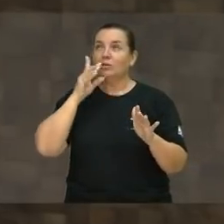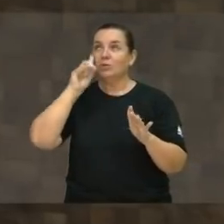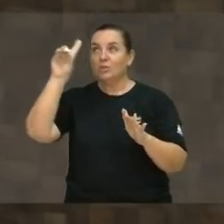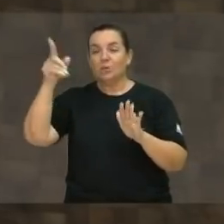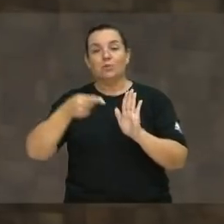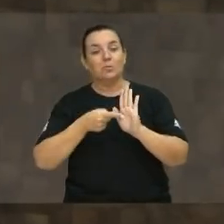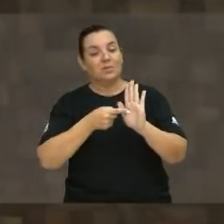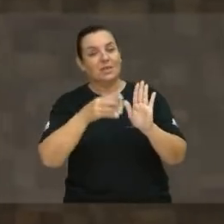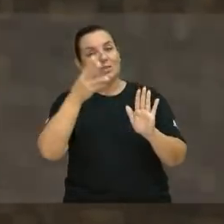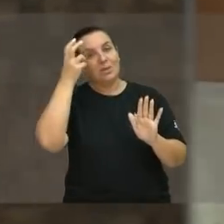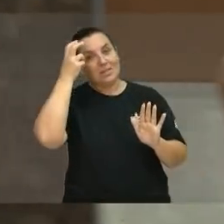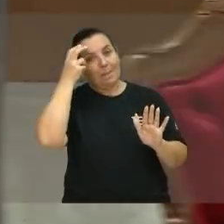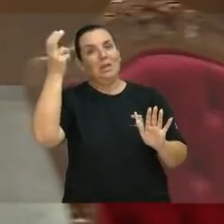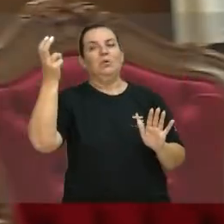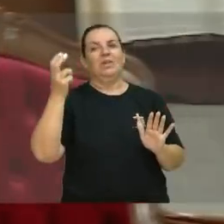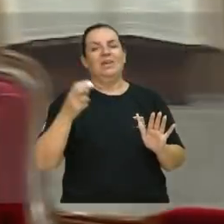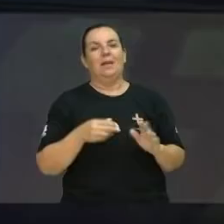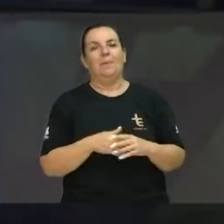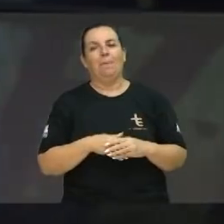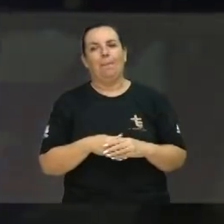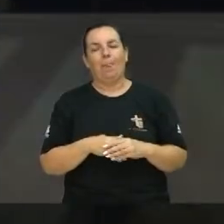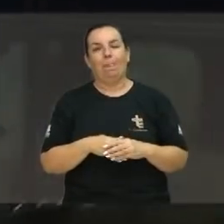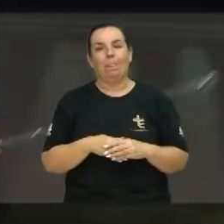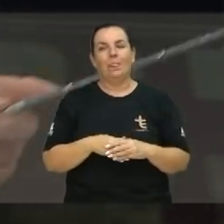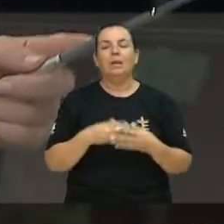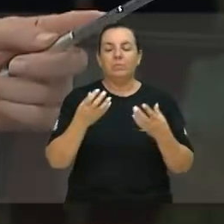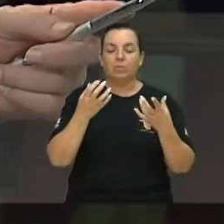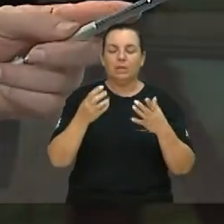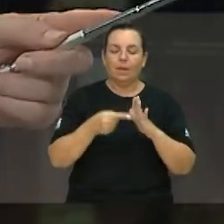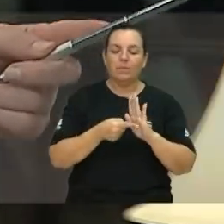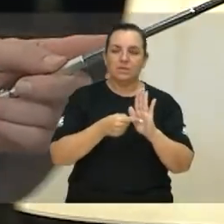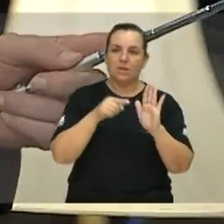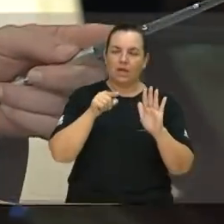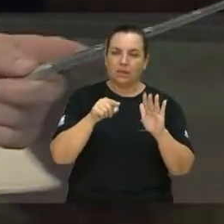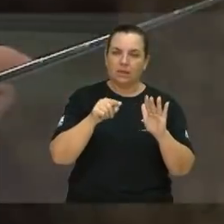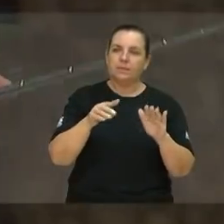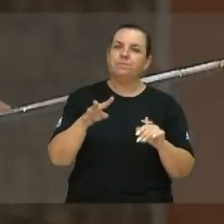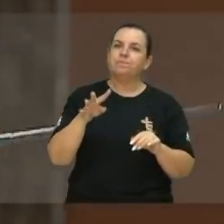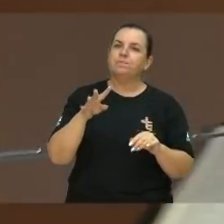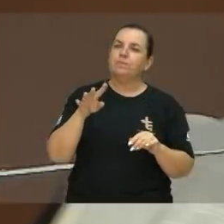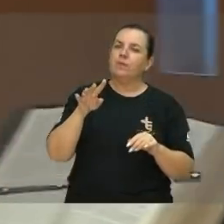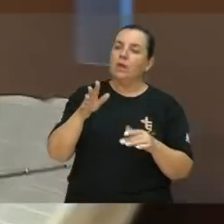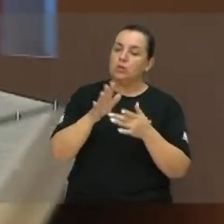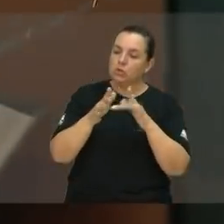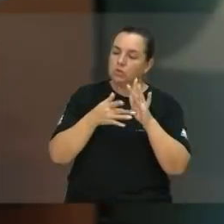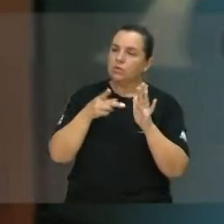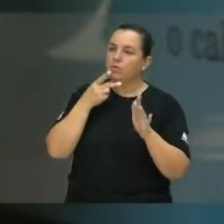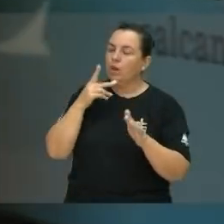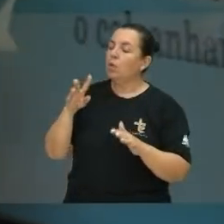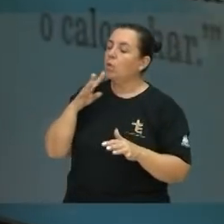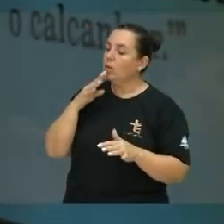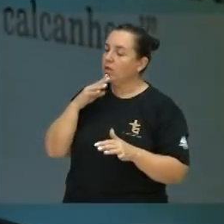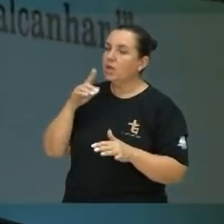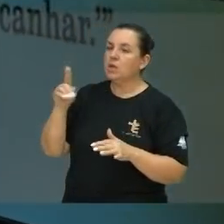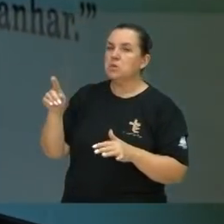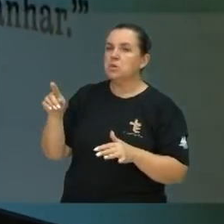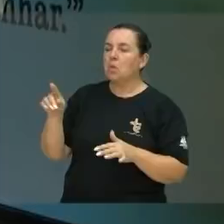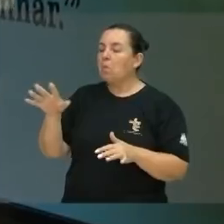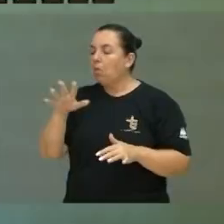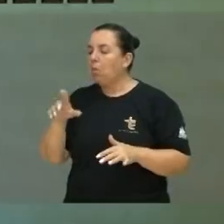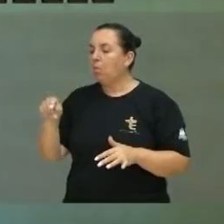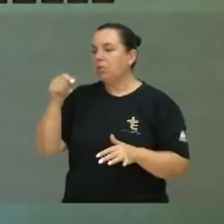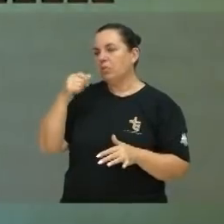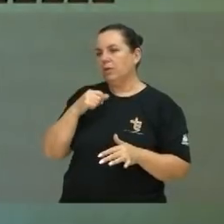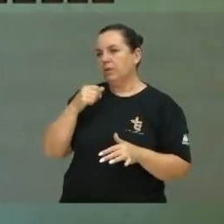sabedoria oi eu gostaria de destacar aqui conheço os que eu escolhi mas é